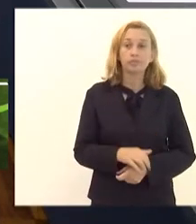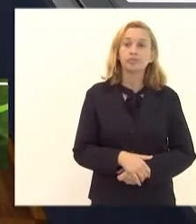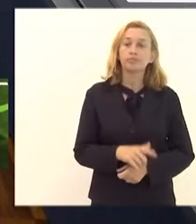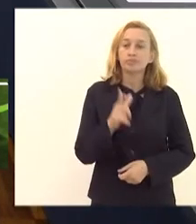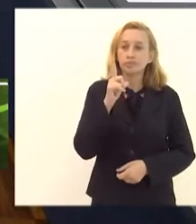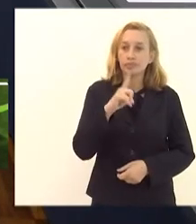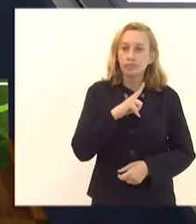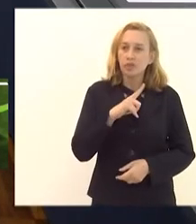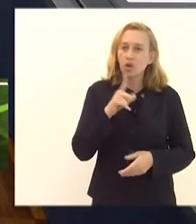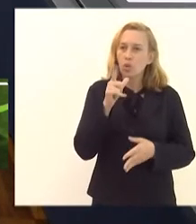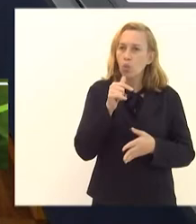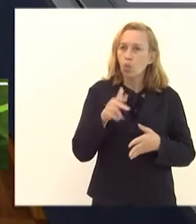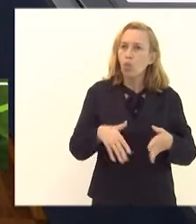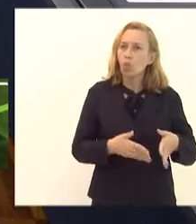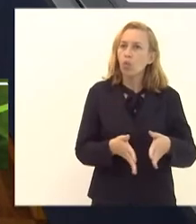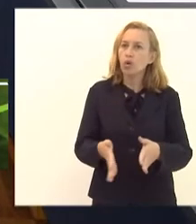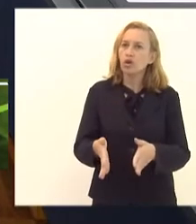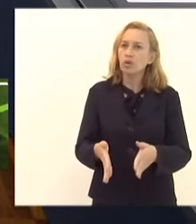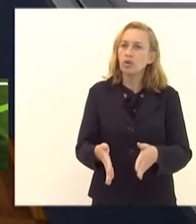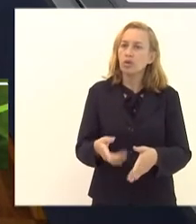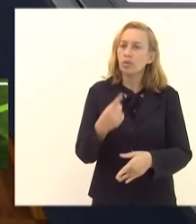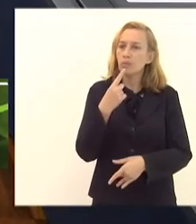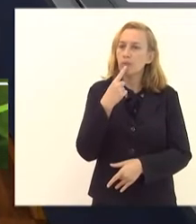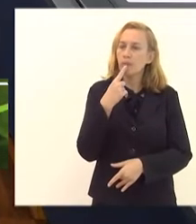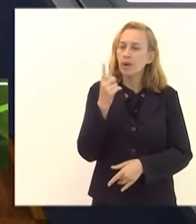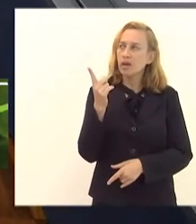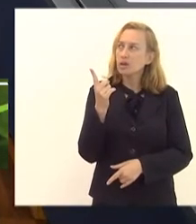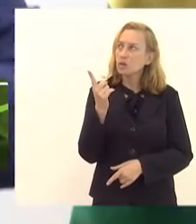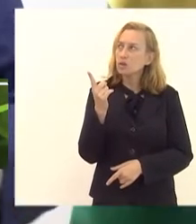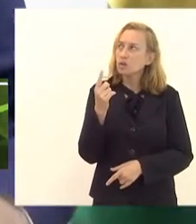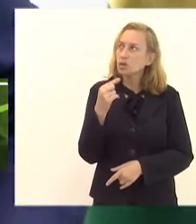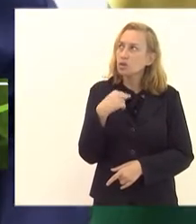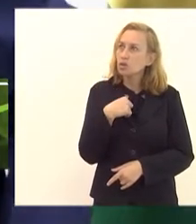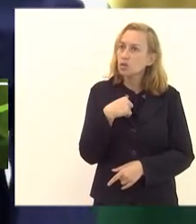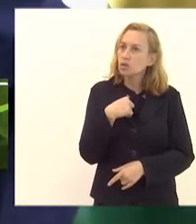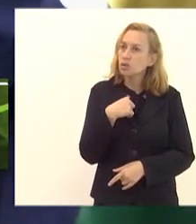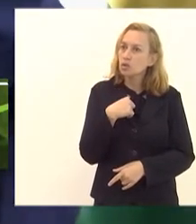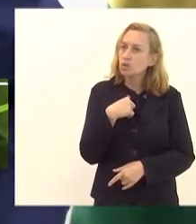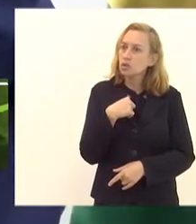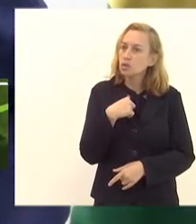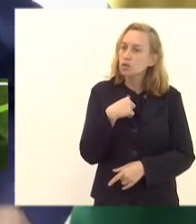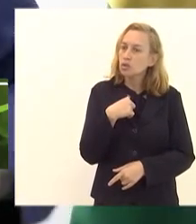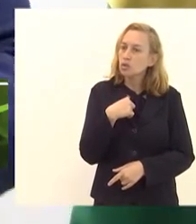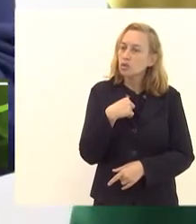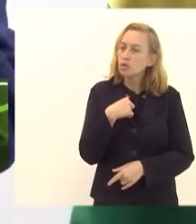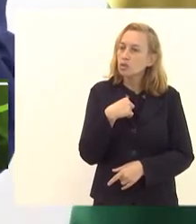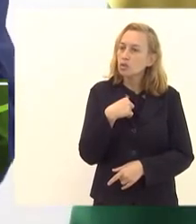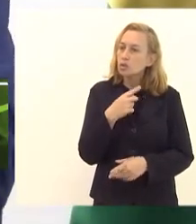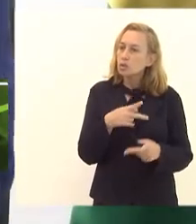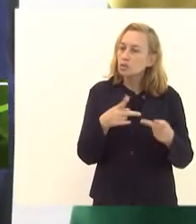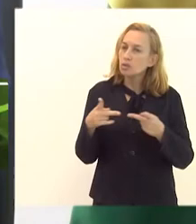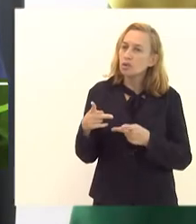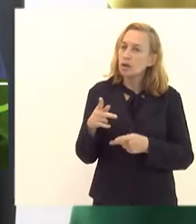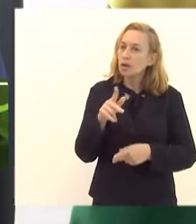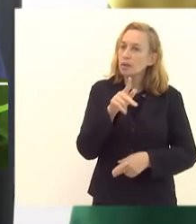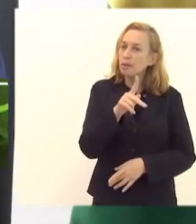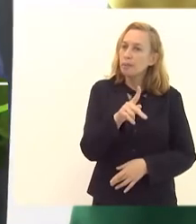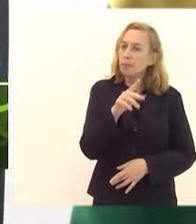rio que passa perto lá de onde eu vejo por outro, eu vou para lá, chama-se